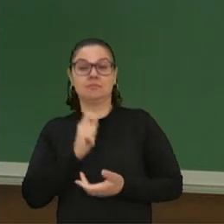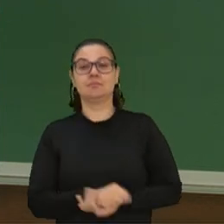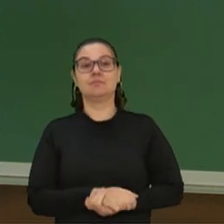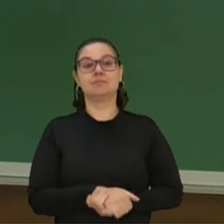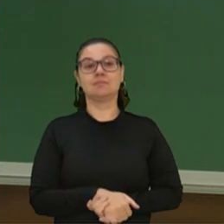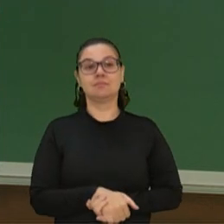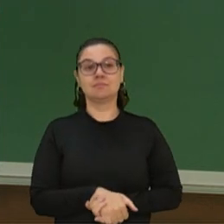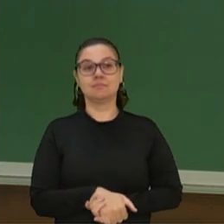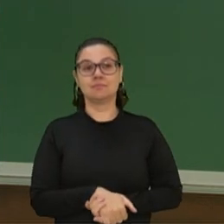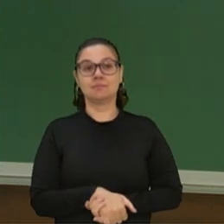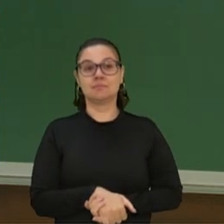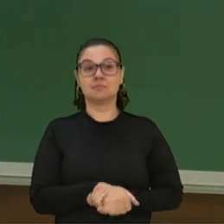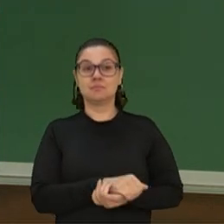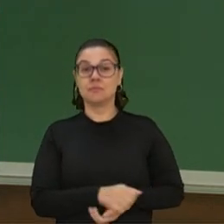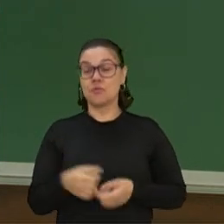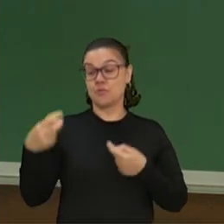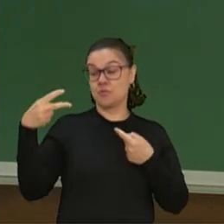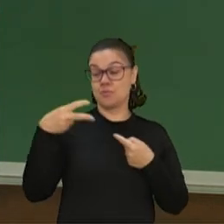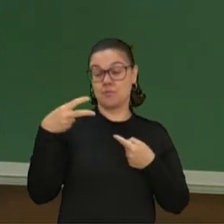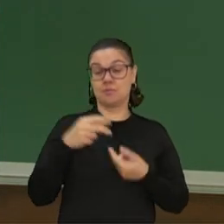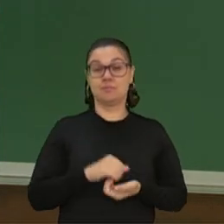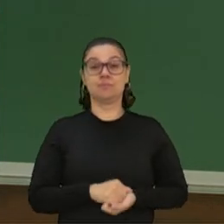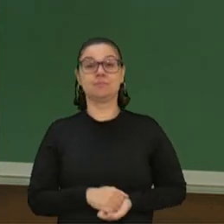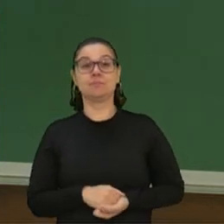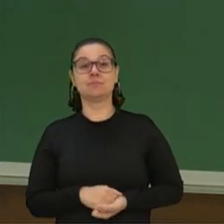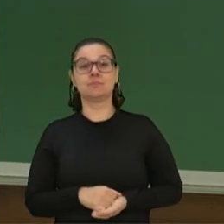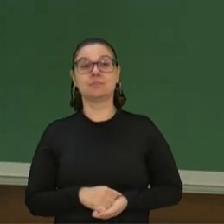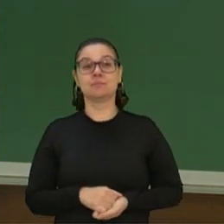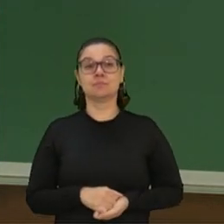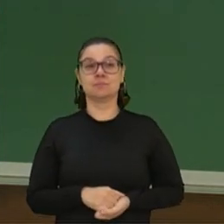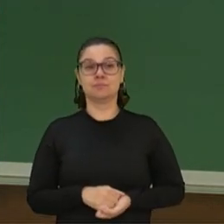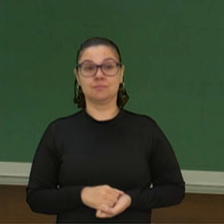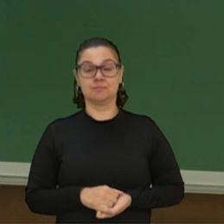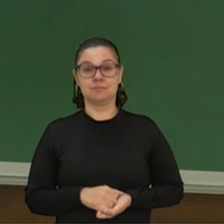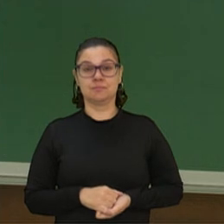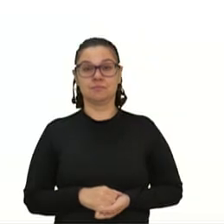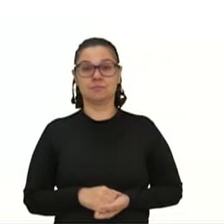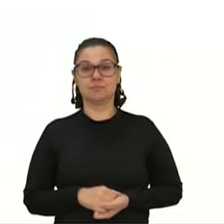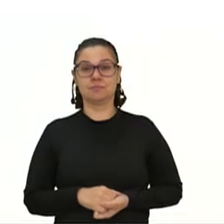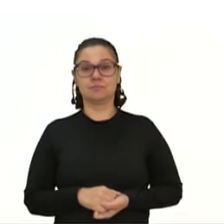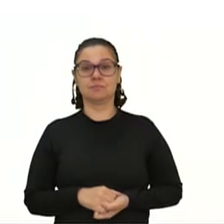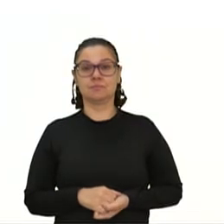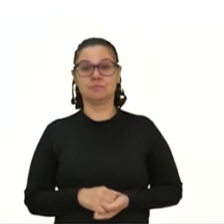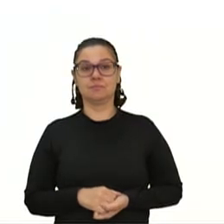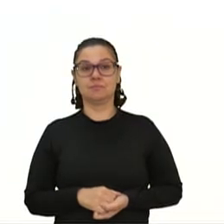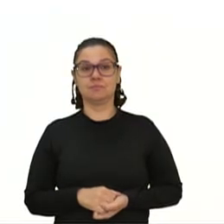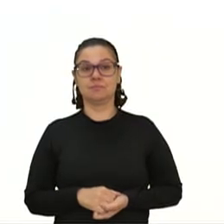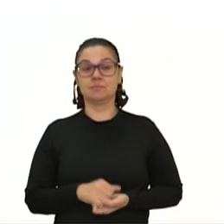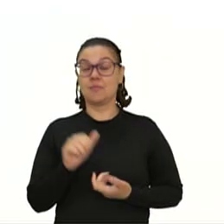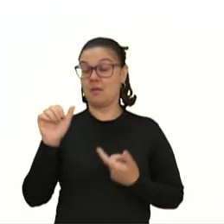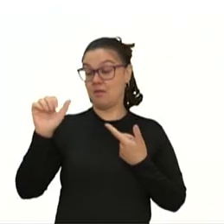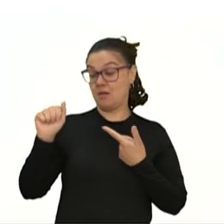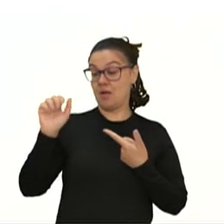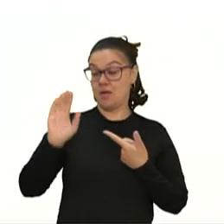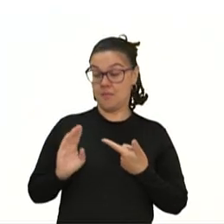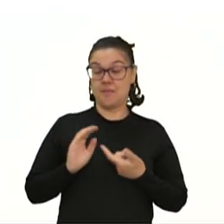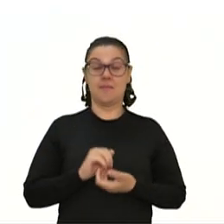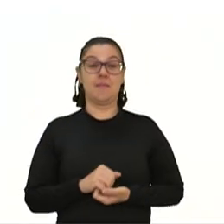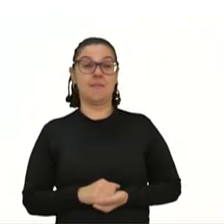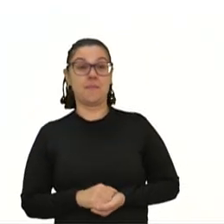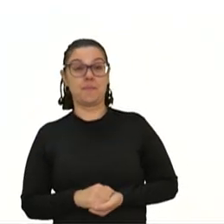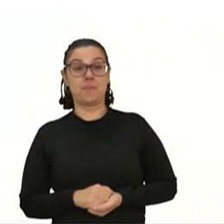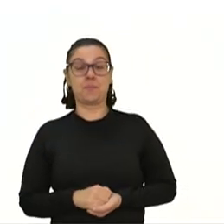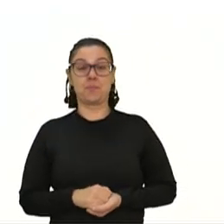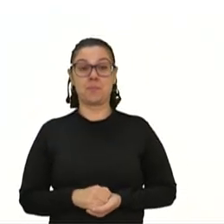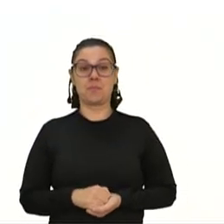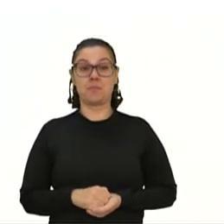inglesa. Number two. My advice is that you should or have to